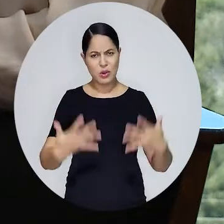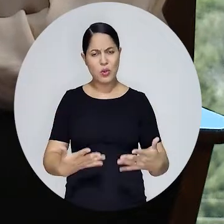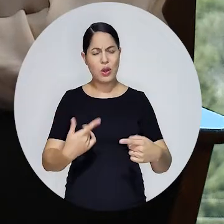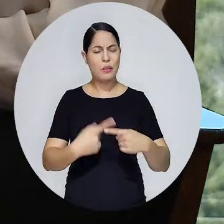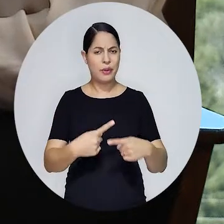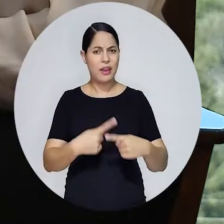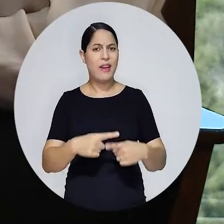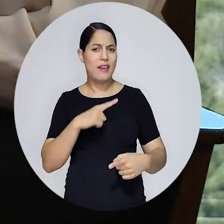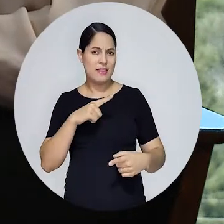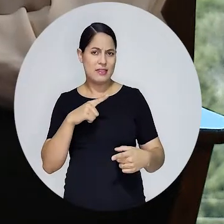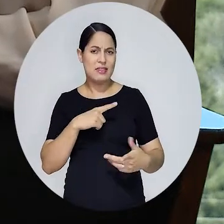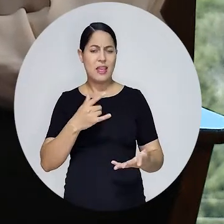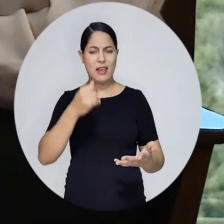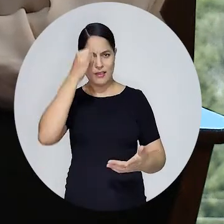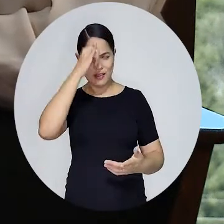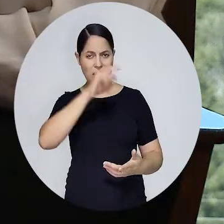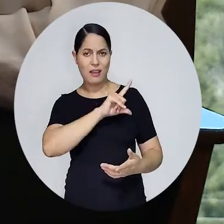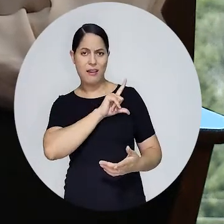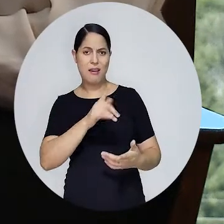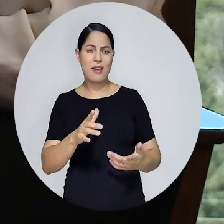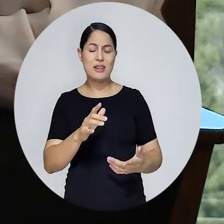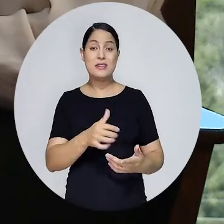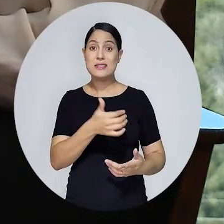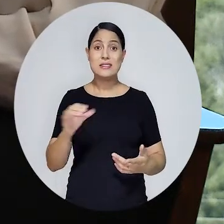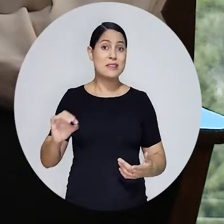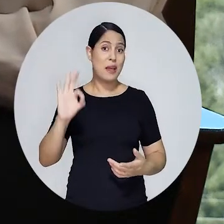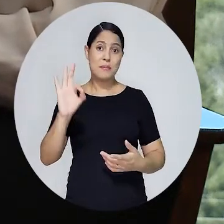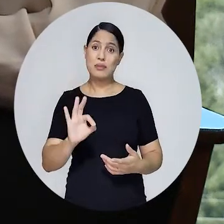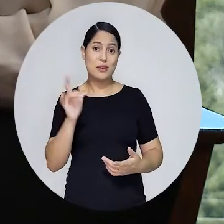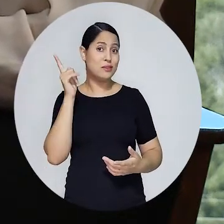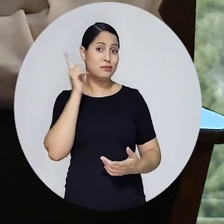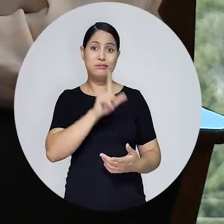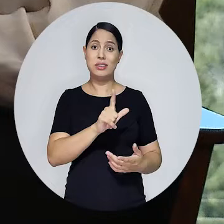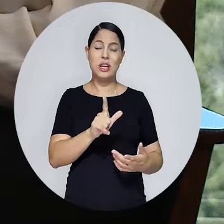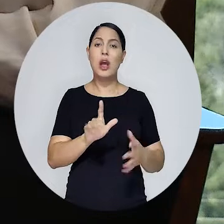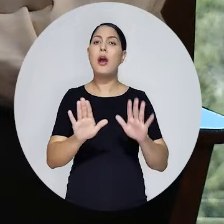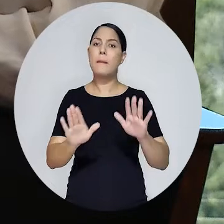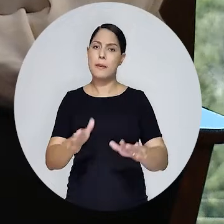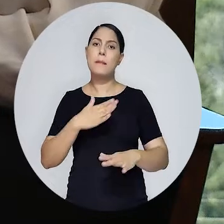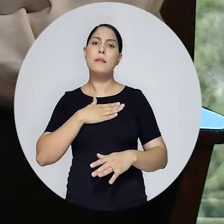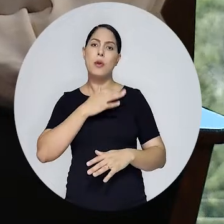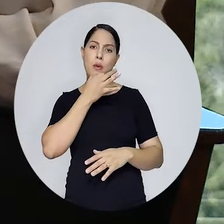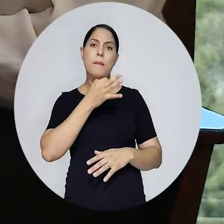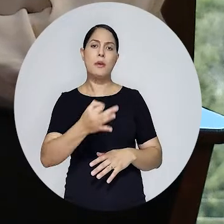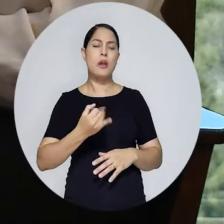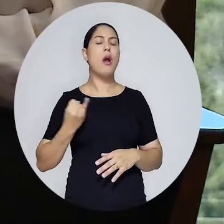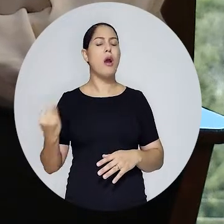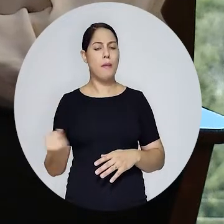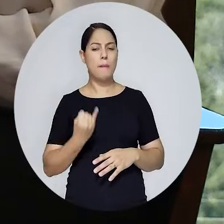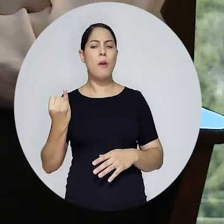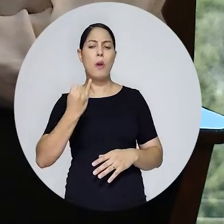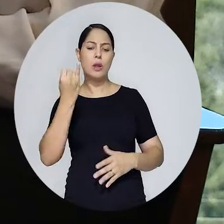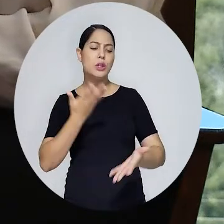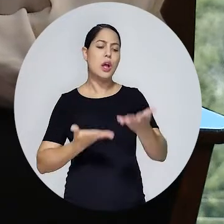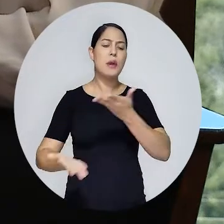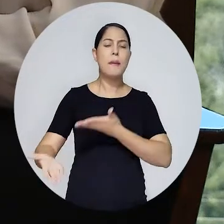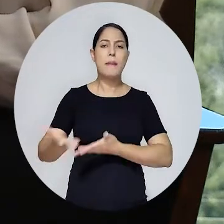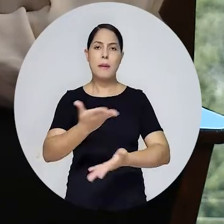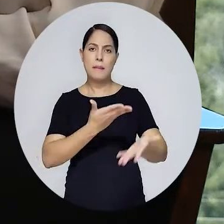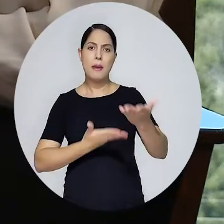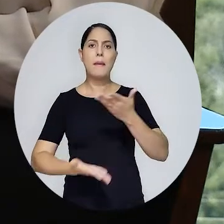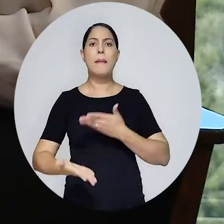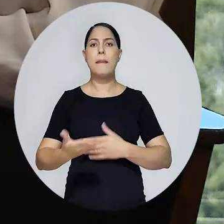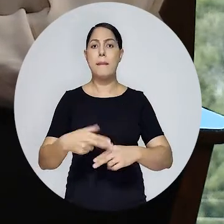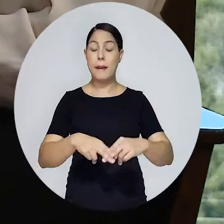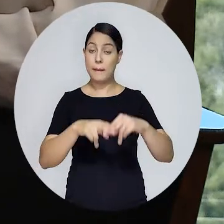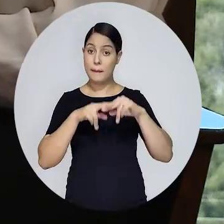vezes a prevenção, a informação não consegue ter o seu 100%, mas eu acho que é um caminho importante. Nós sempre buscarmos